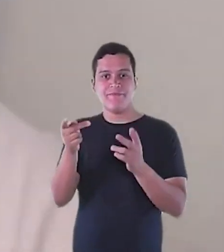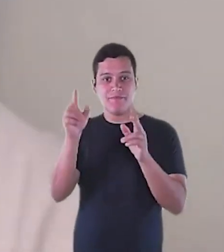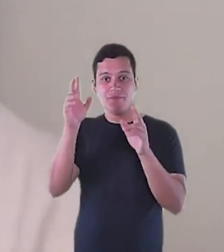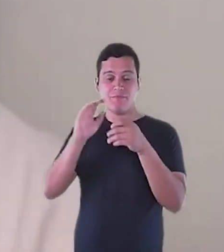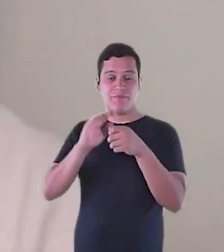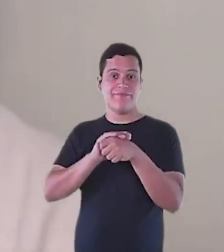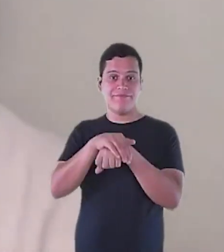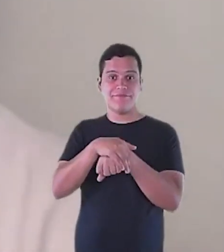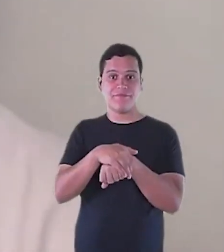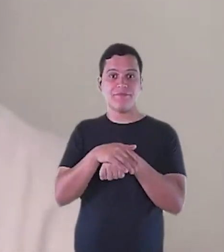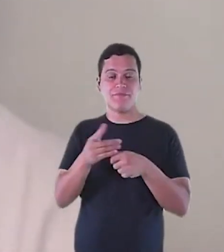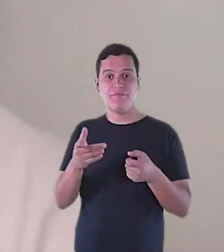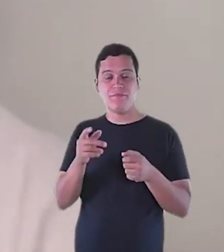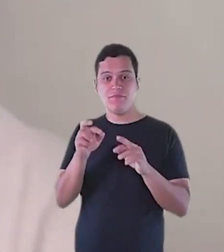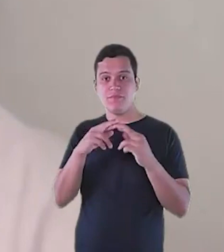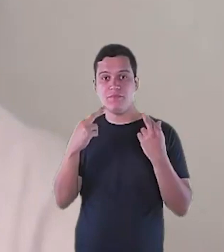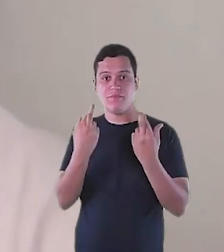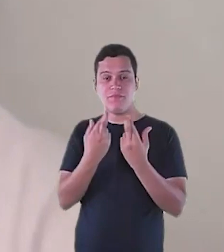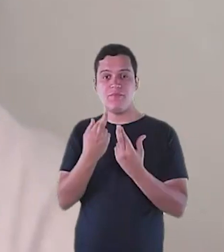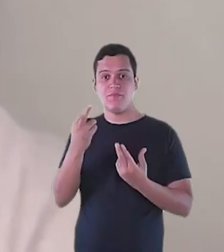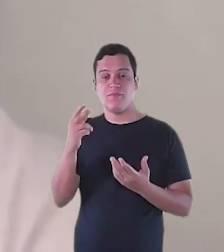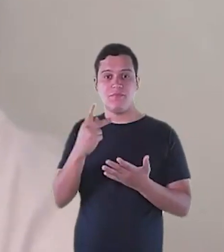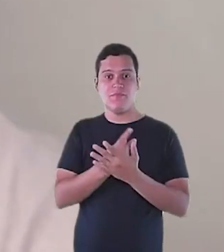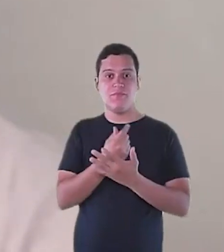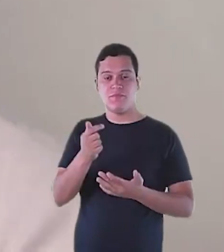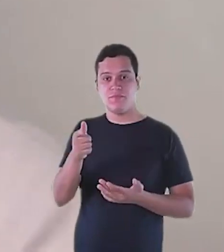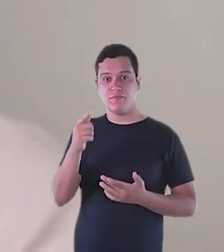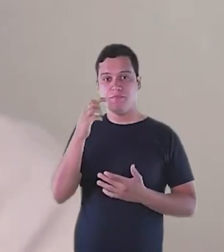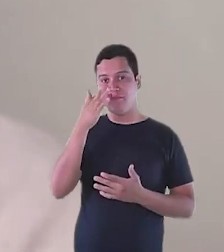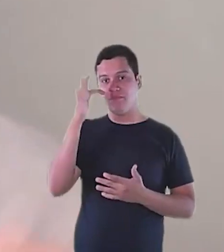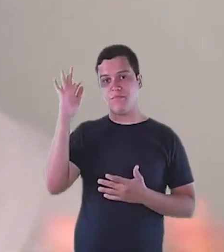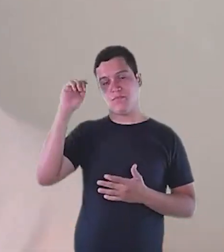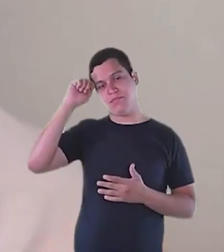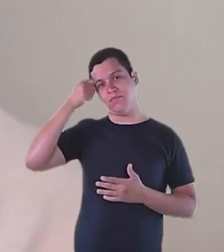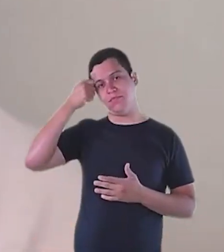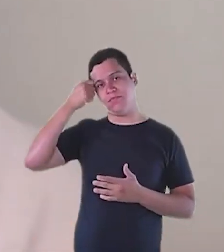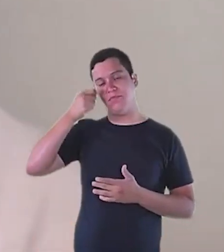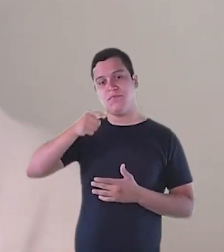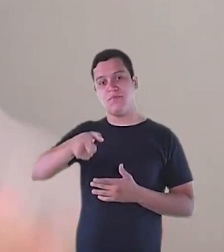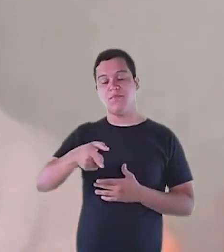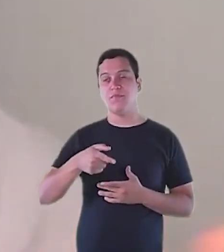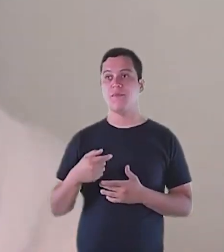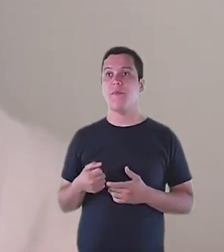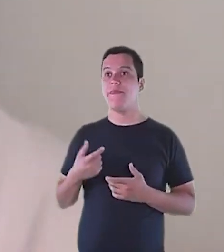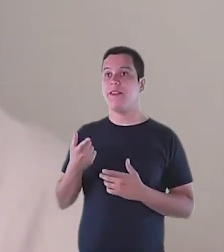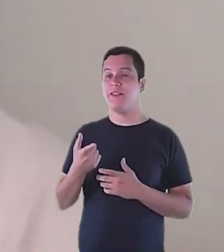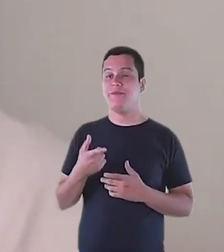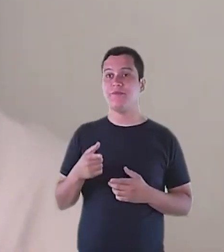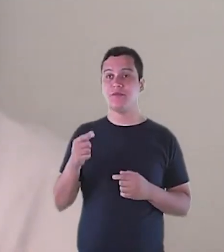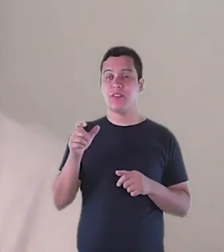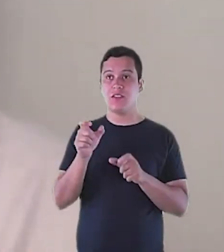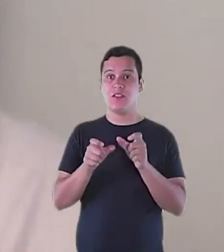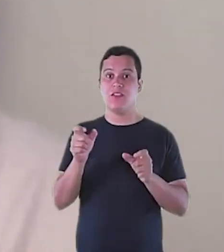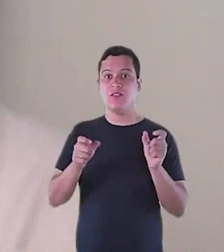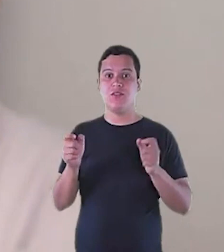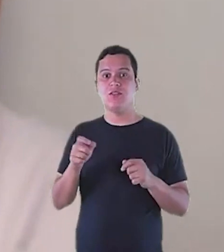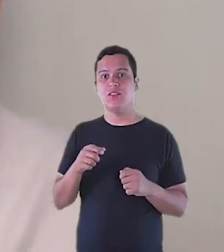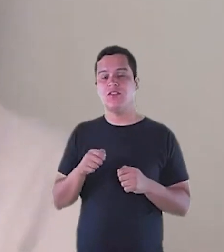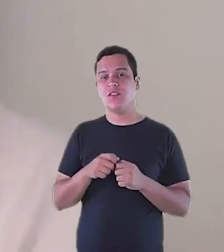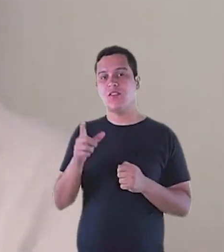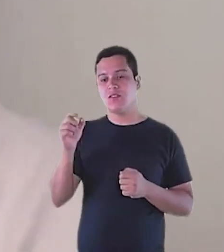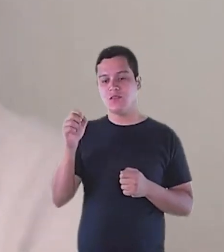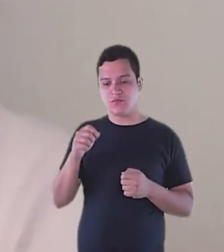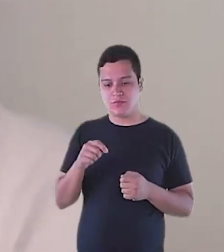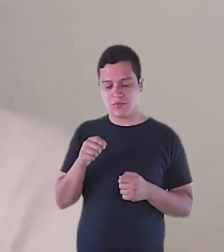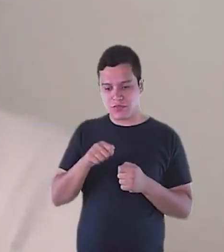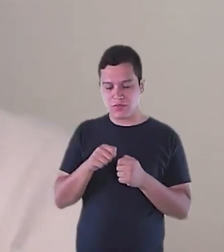chuvosa, úmida, de Ouro Preto, em que os inconfidentes se reuniram para traçar os planos, né, da Revolução em Andamento. Qual